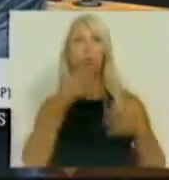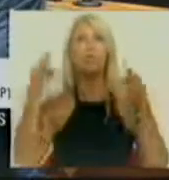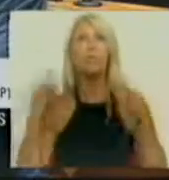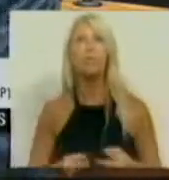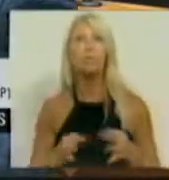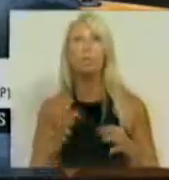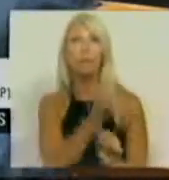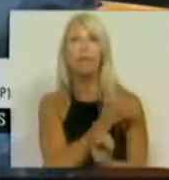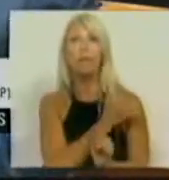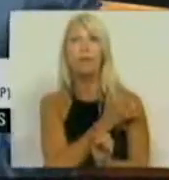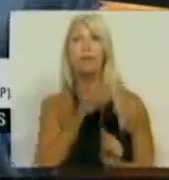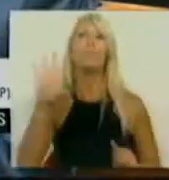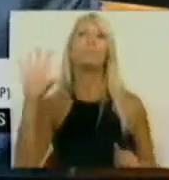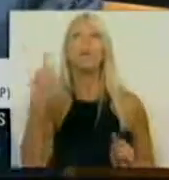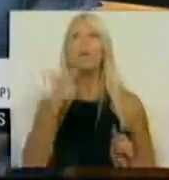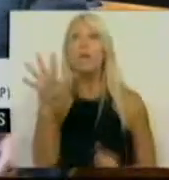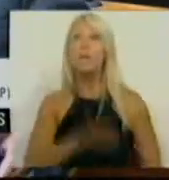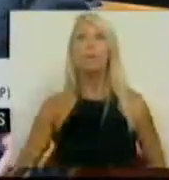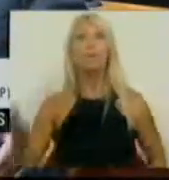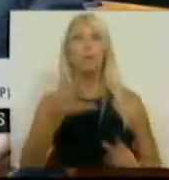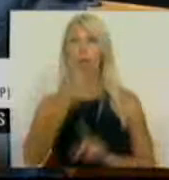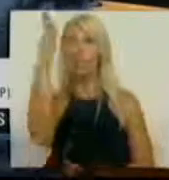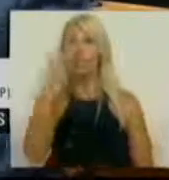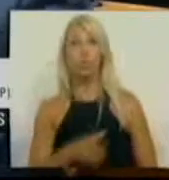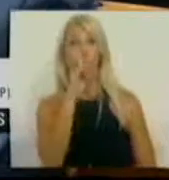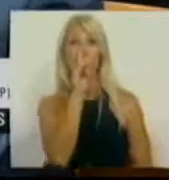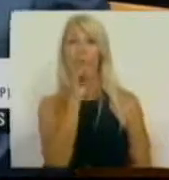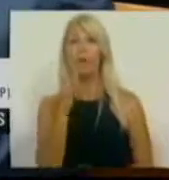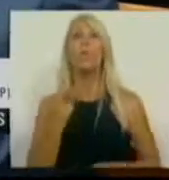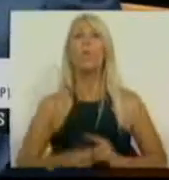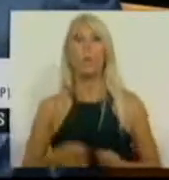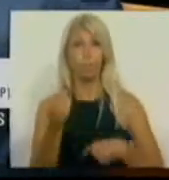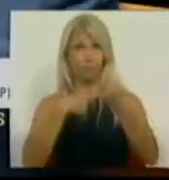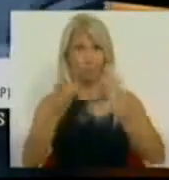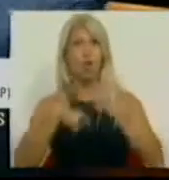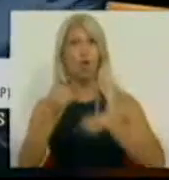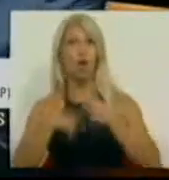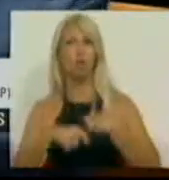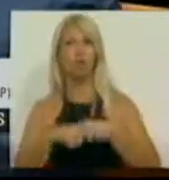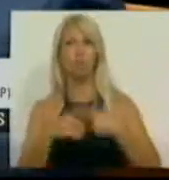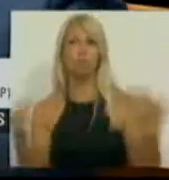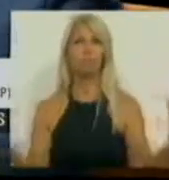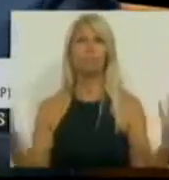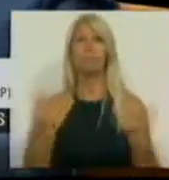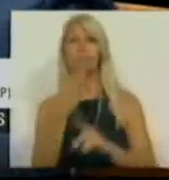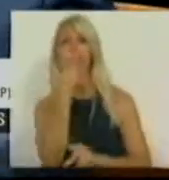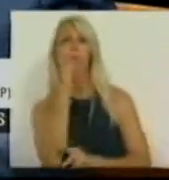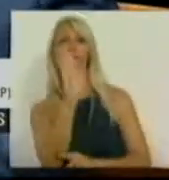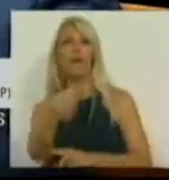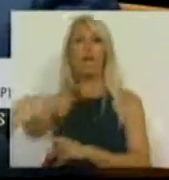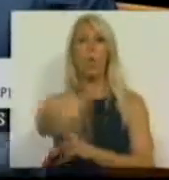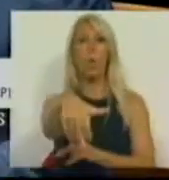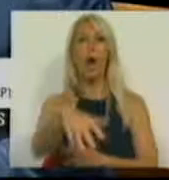para todos os imóveis, acontecem situações de profunda injustiça, que é a loja comercial que tem frente para a rua